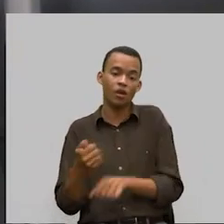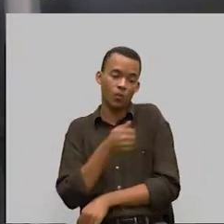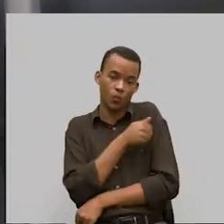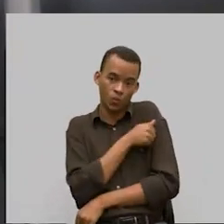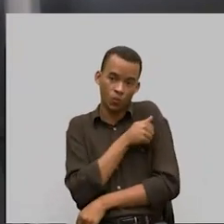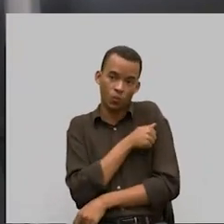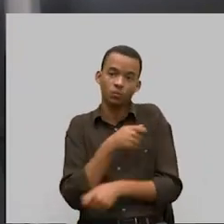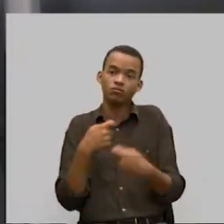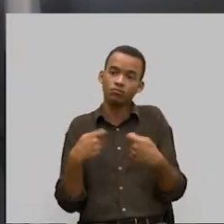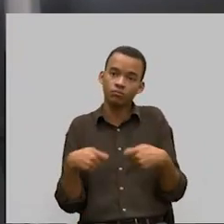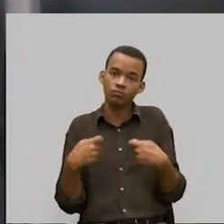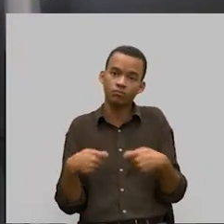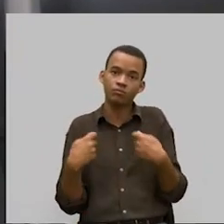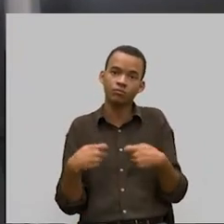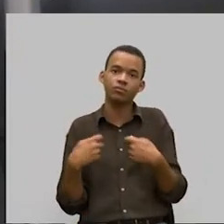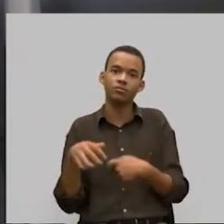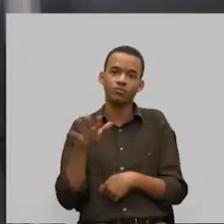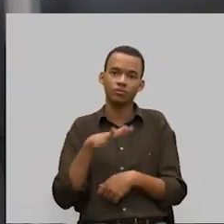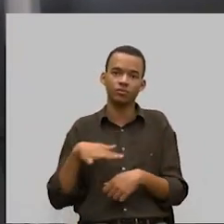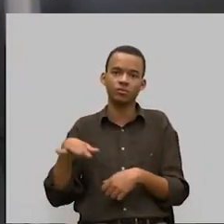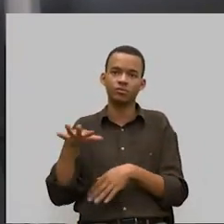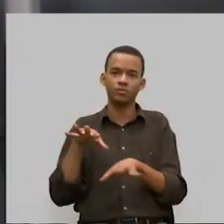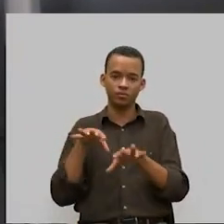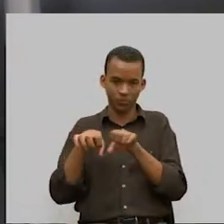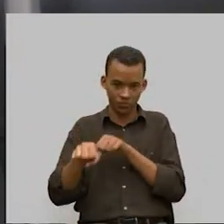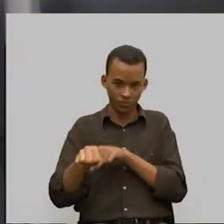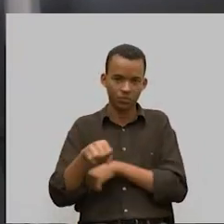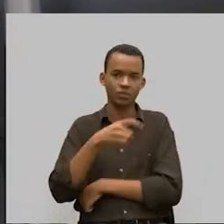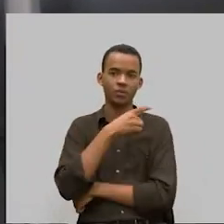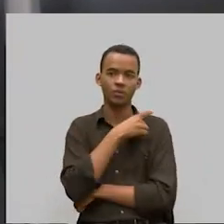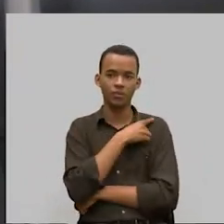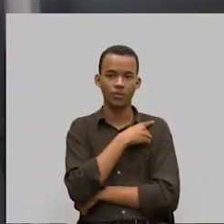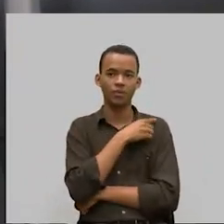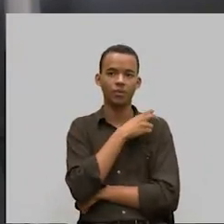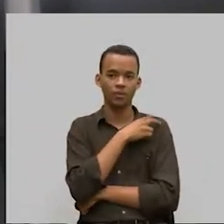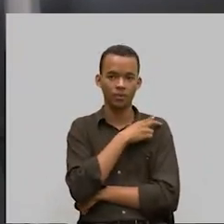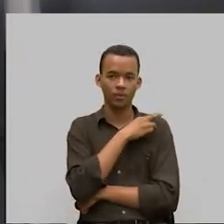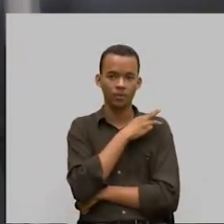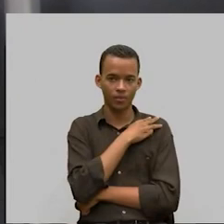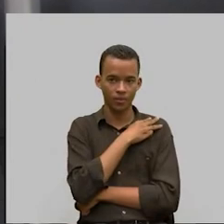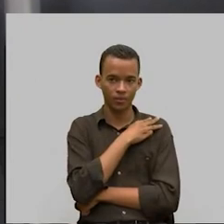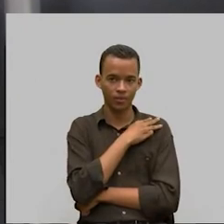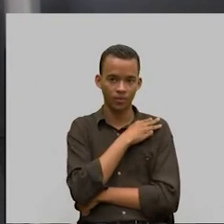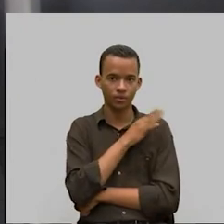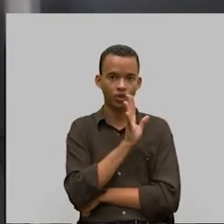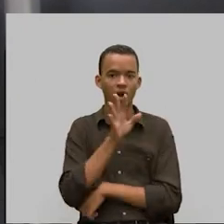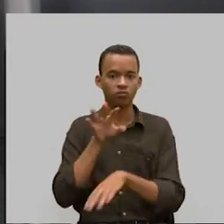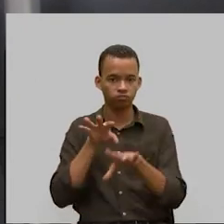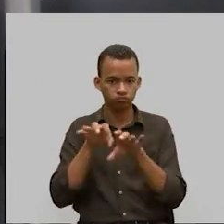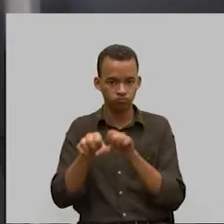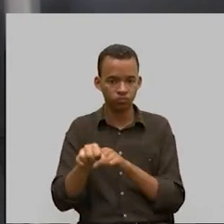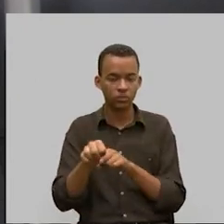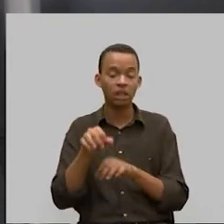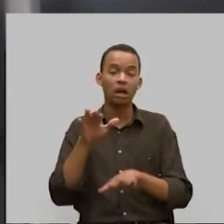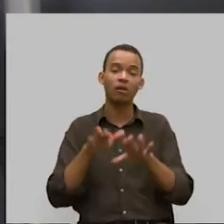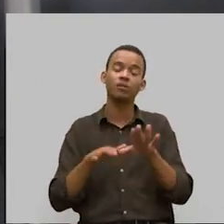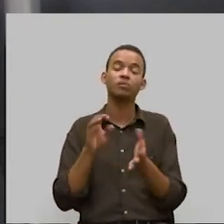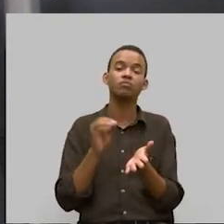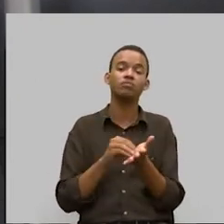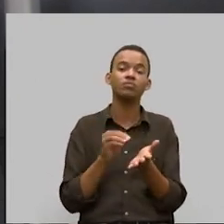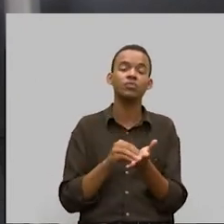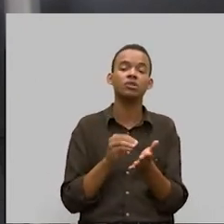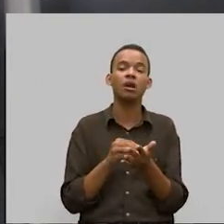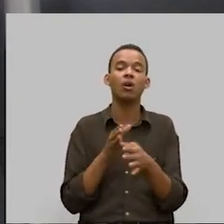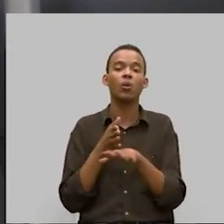conclui lá no no caso o ensino médio n zfa e por não tem uma oportunidade às vezes não tem o